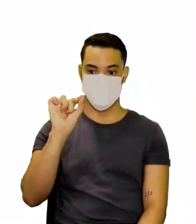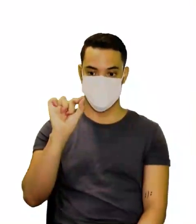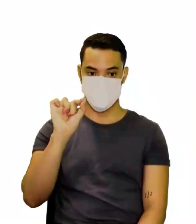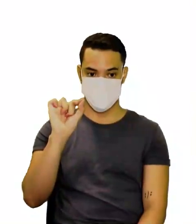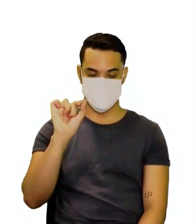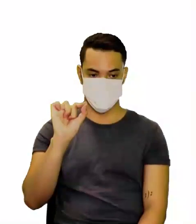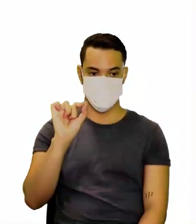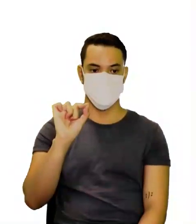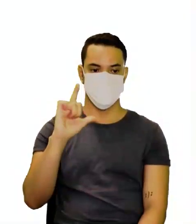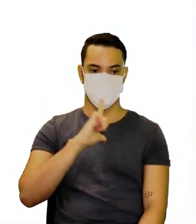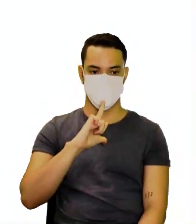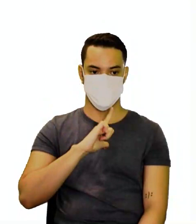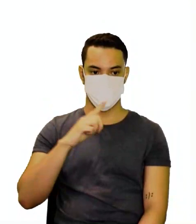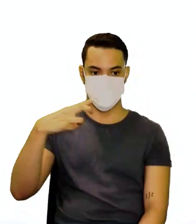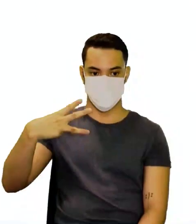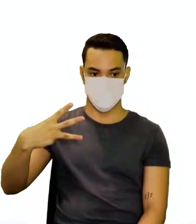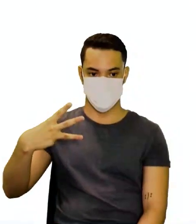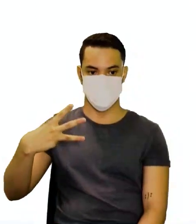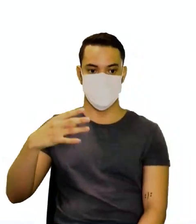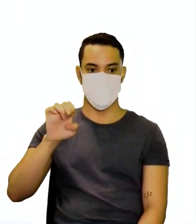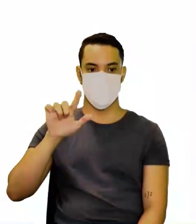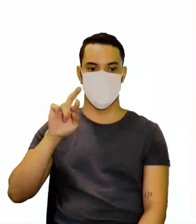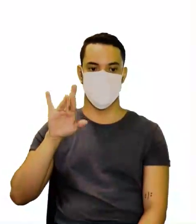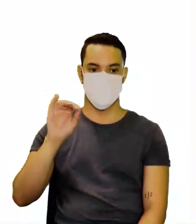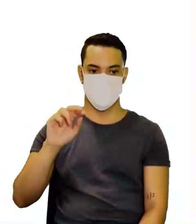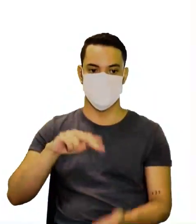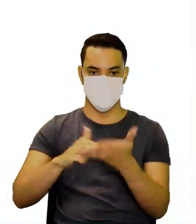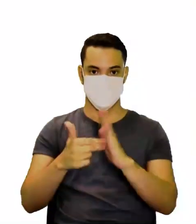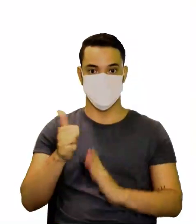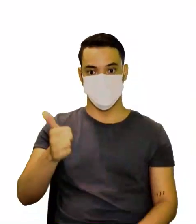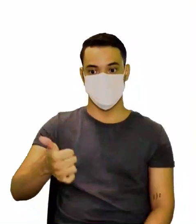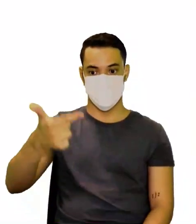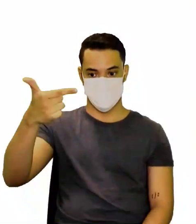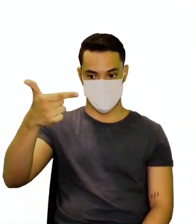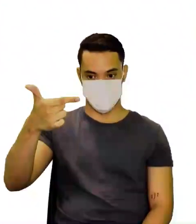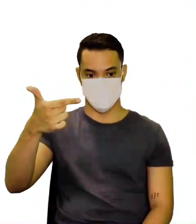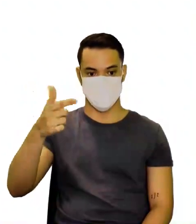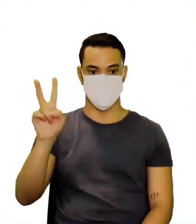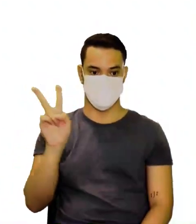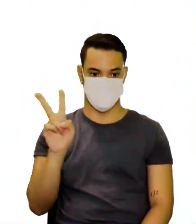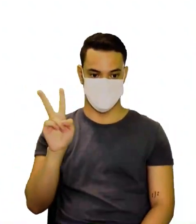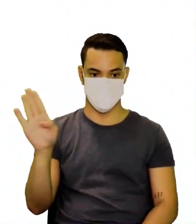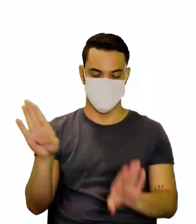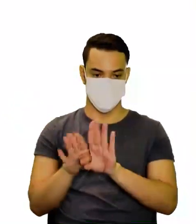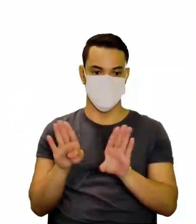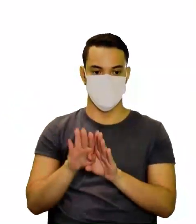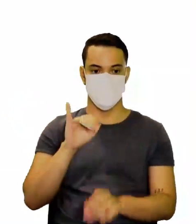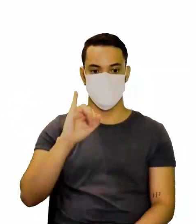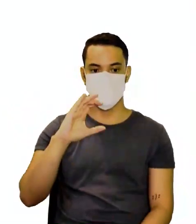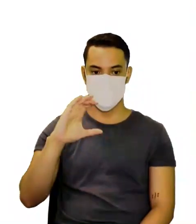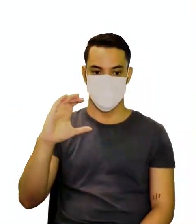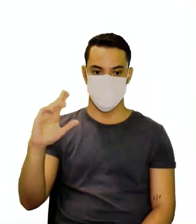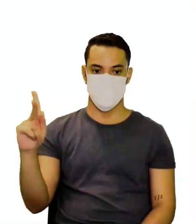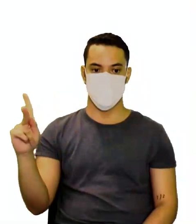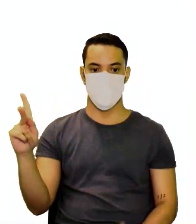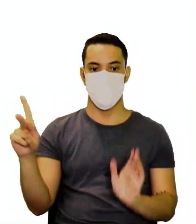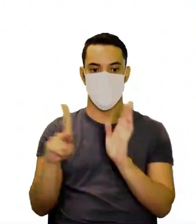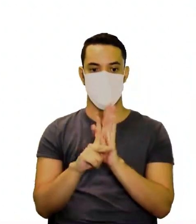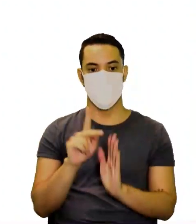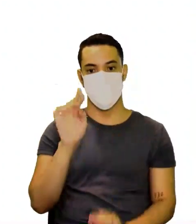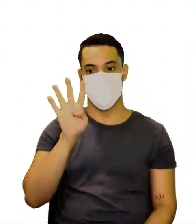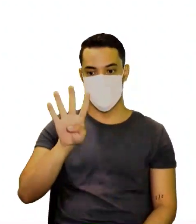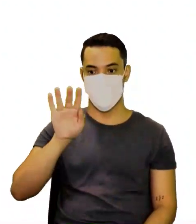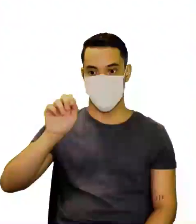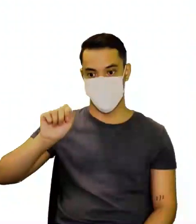ó, a eletromotriz é 12, certo? E a correntezinha aqui, ó, de curto é